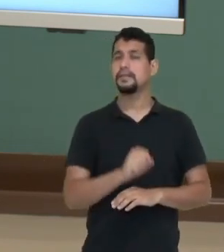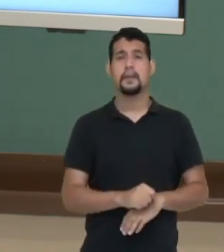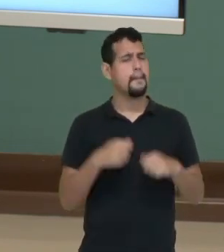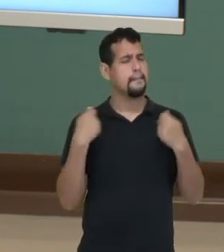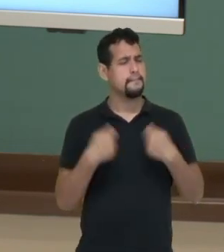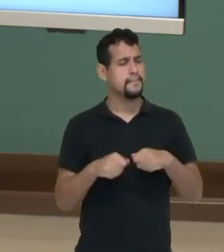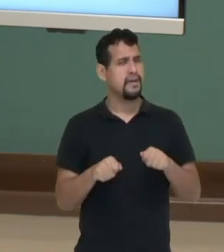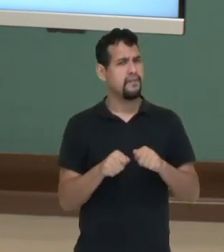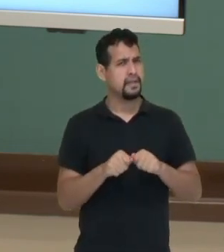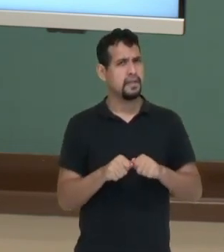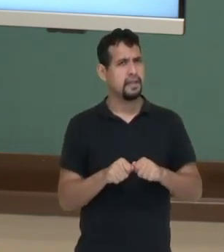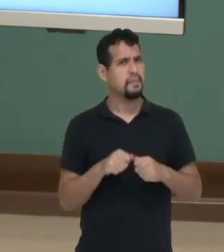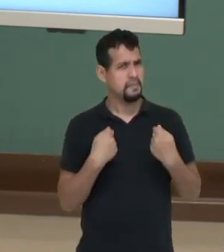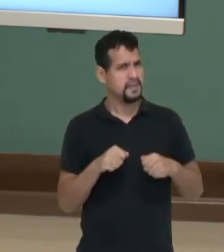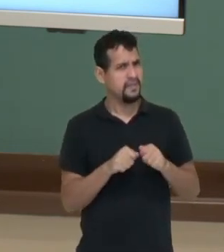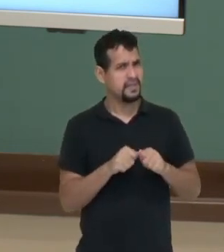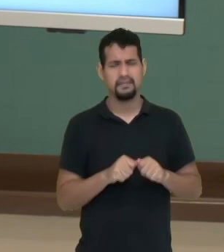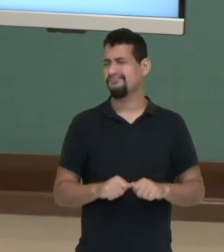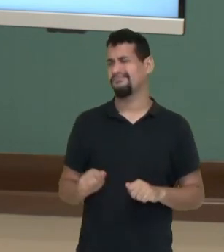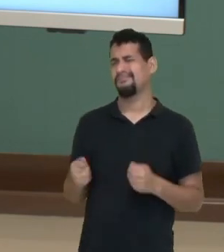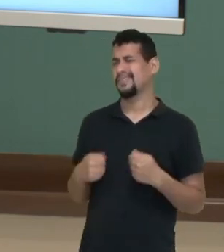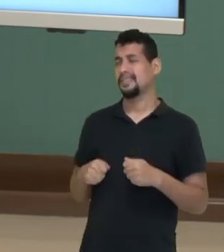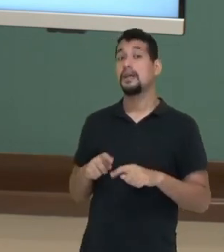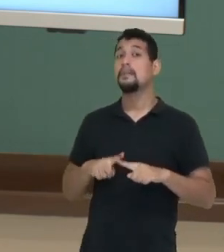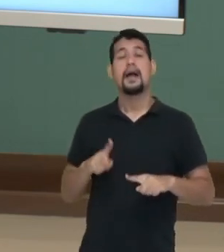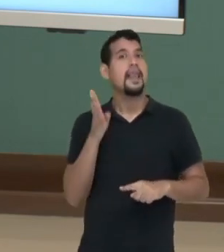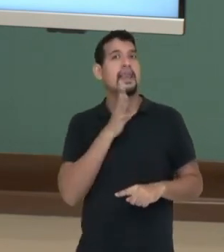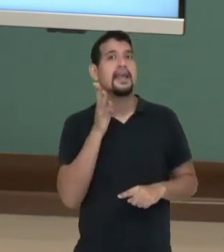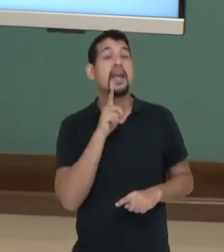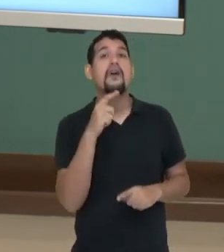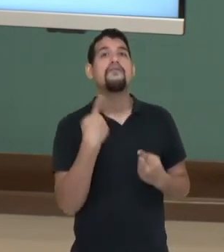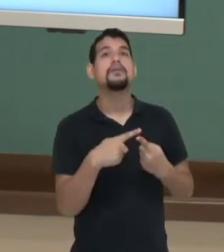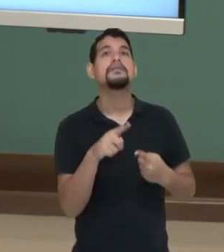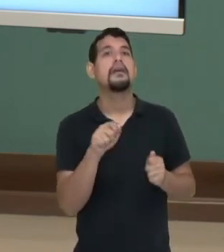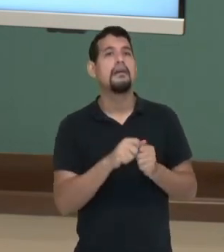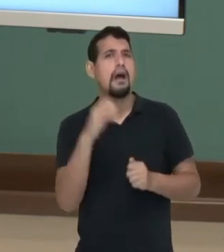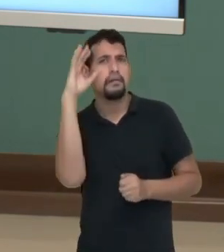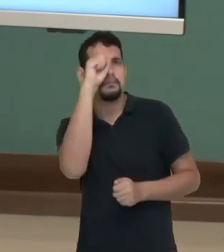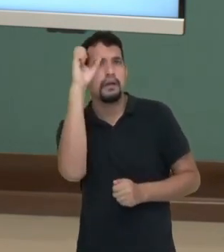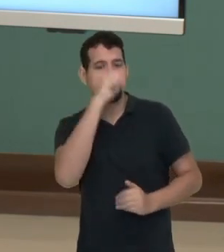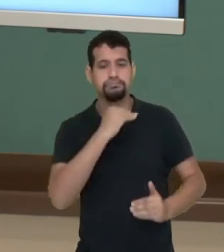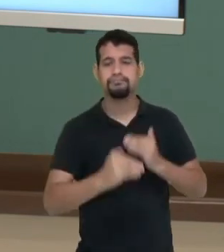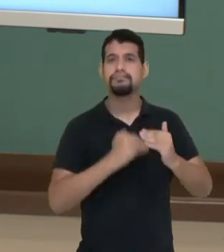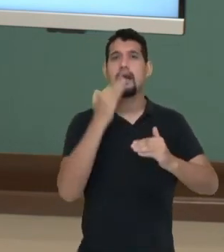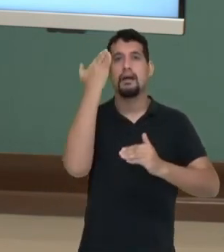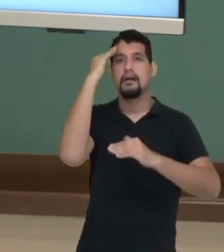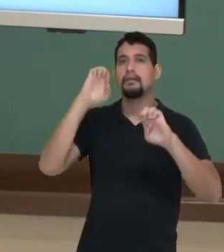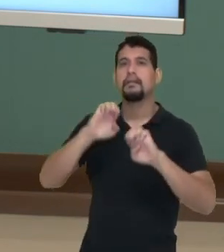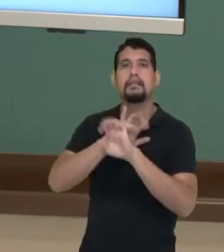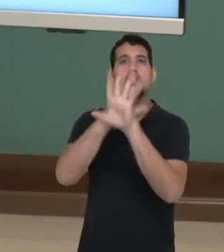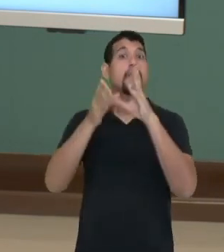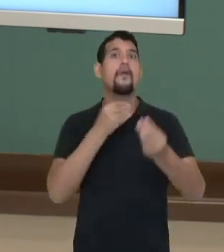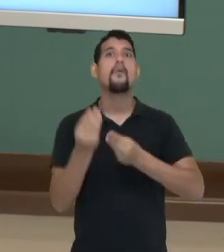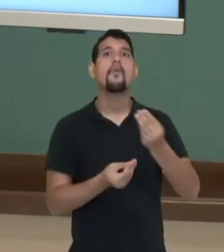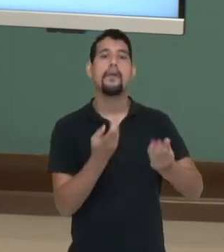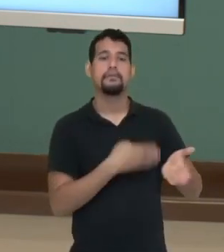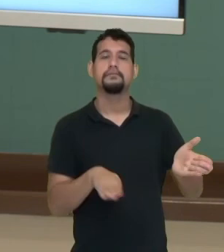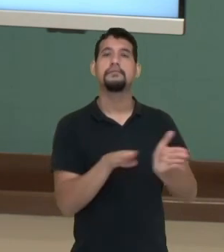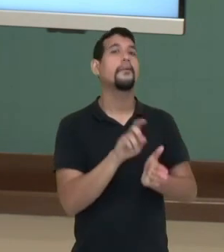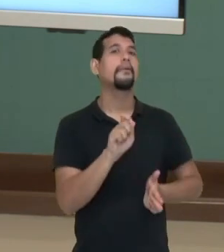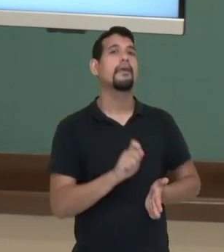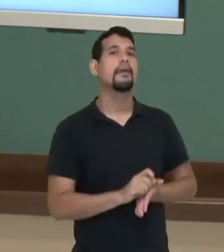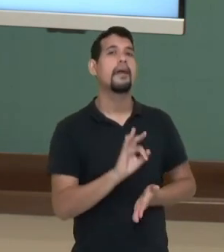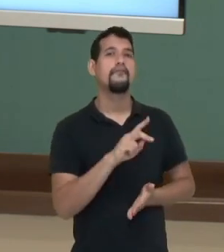Precisa fazer? Não, não precisa. Mas é legal você passar por isso para você entender como que a gente chega